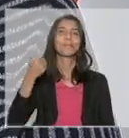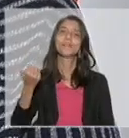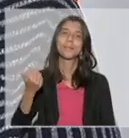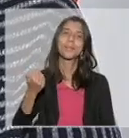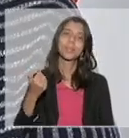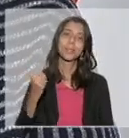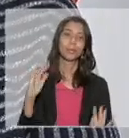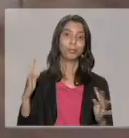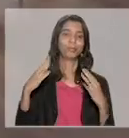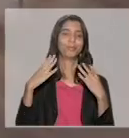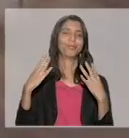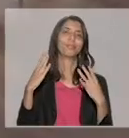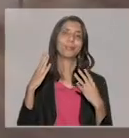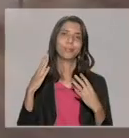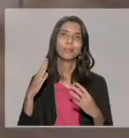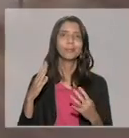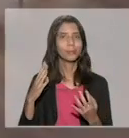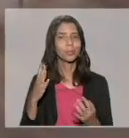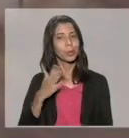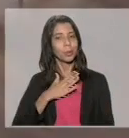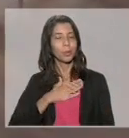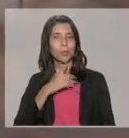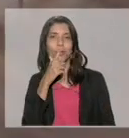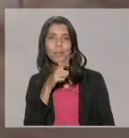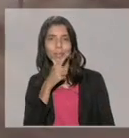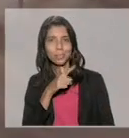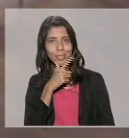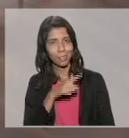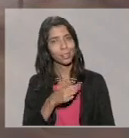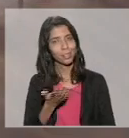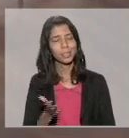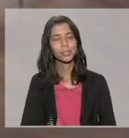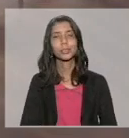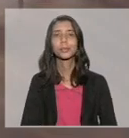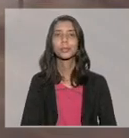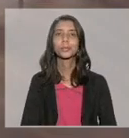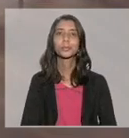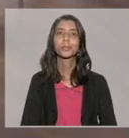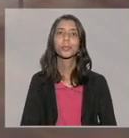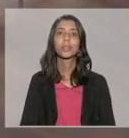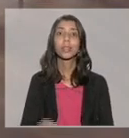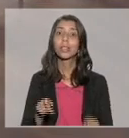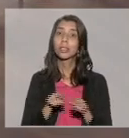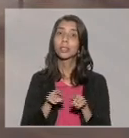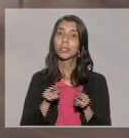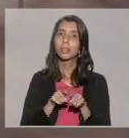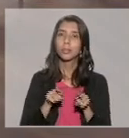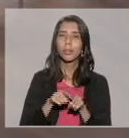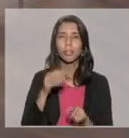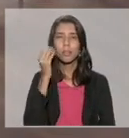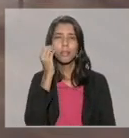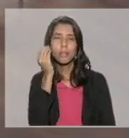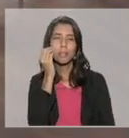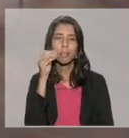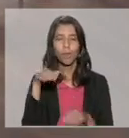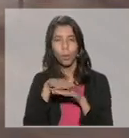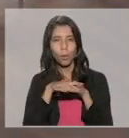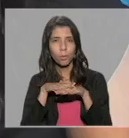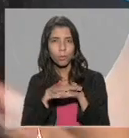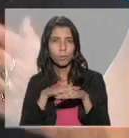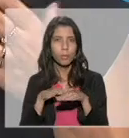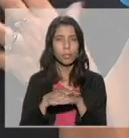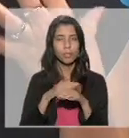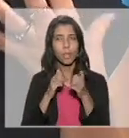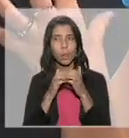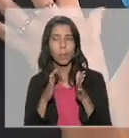Com certeza. Sob esse ponto de Né? vista, Consegue sim. achar mais assuntos. Tem. Fica mais interessante como pessoa, um